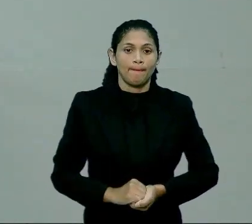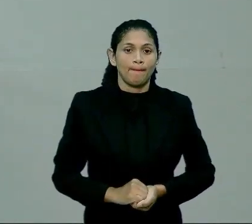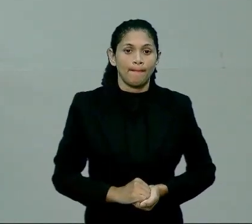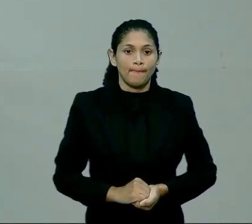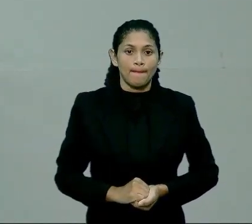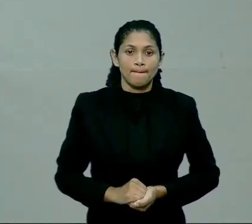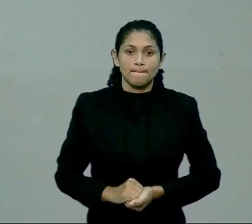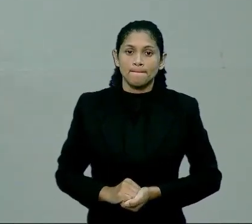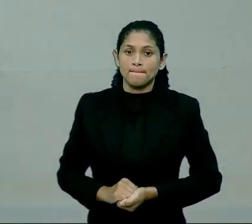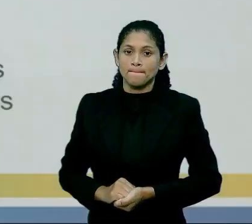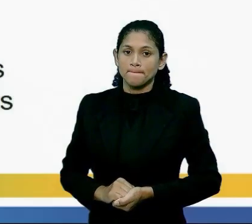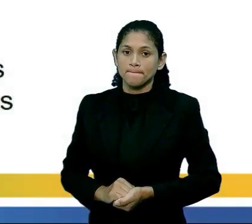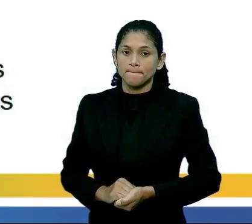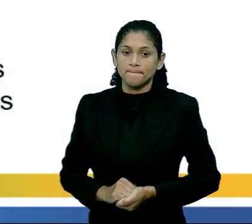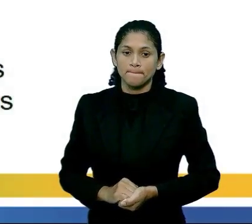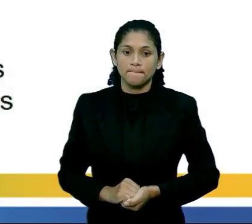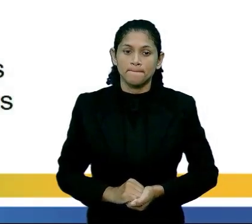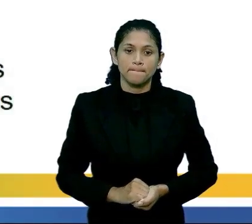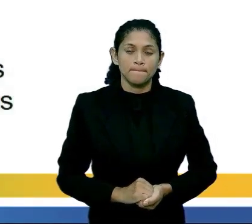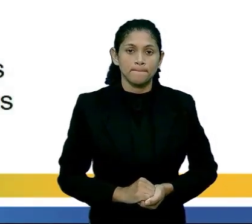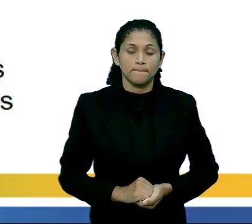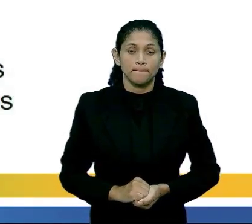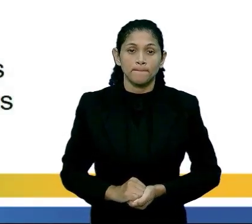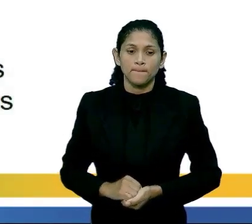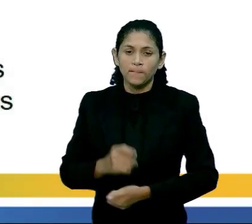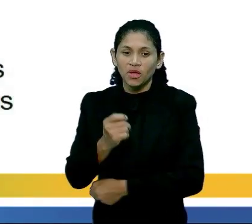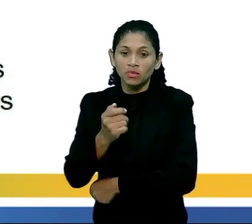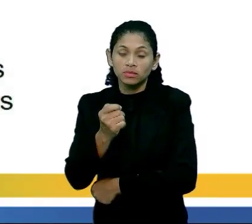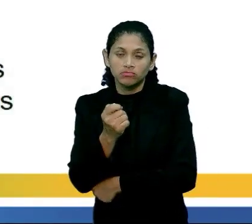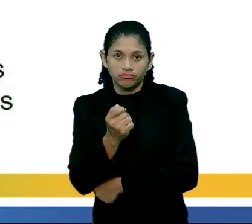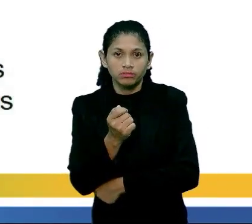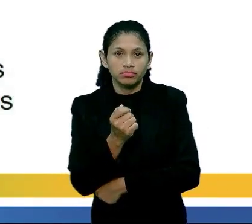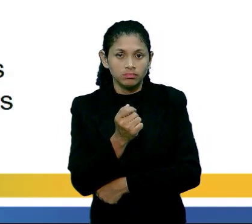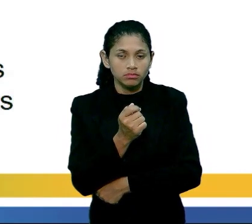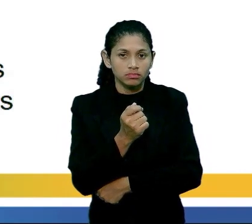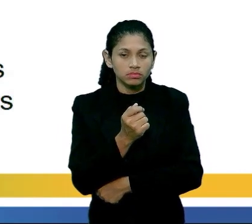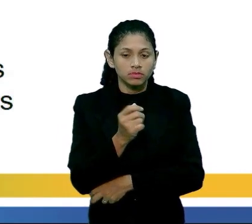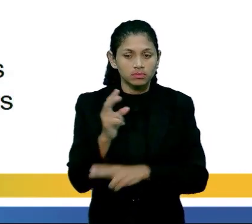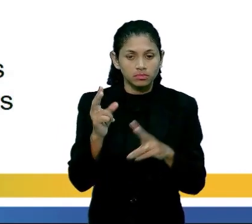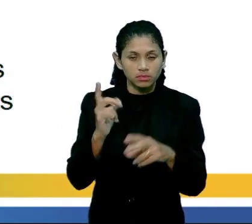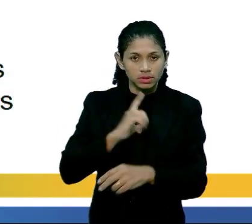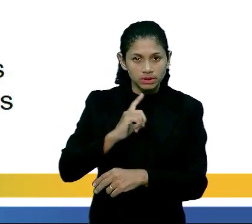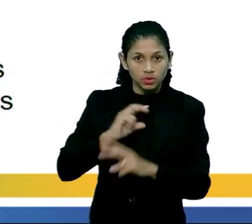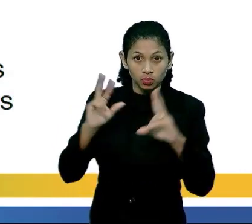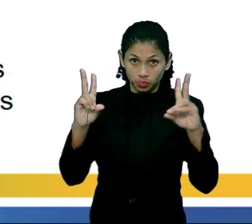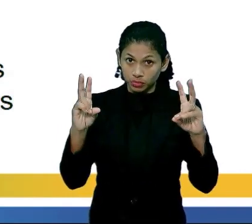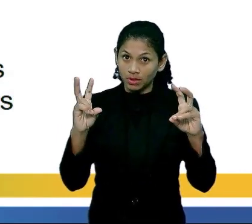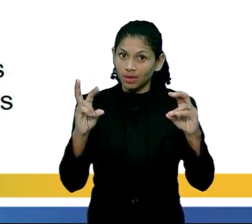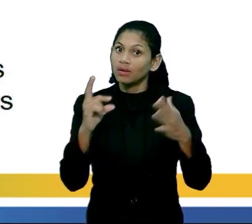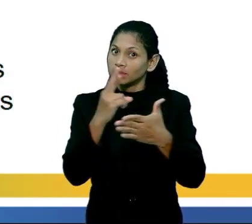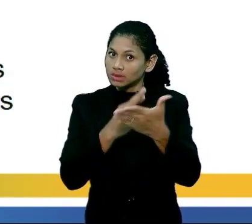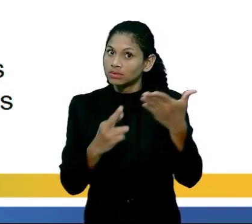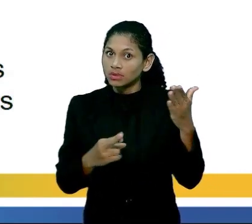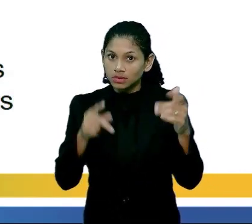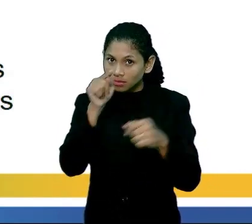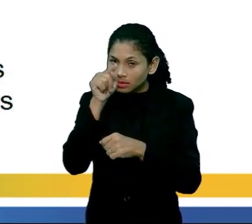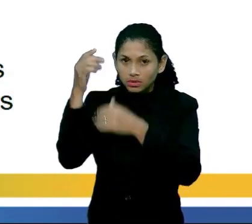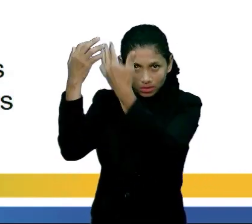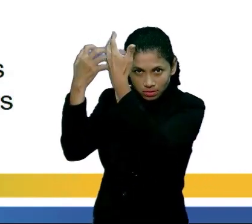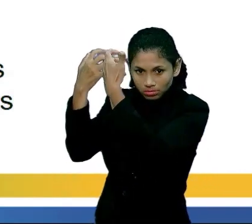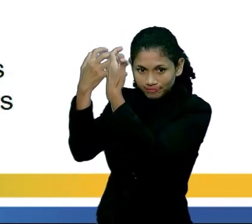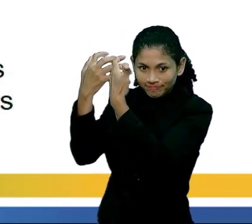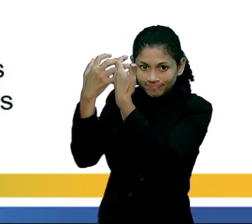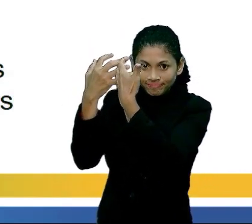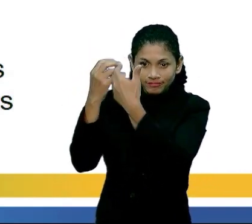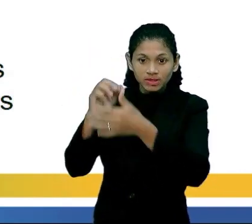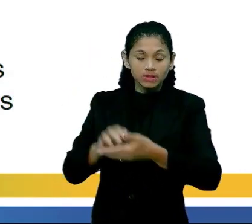ao próprio corpo, tranquilo? Como dica do Maroto, eu deixo um tema de redação aí para vocês já irem refletindo, que é os efeitos das